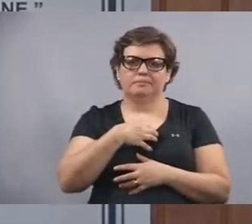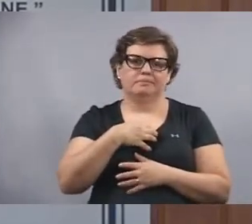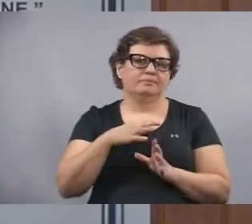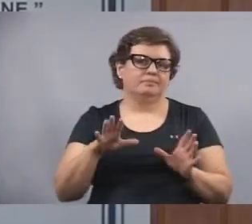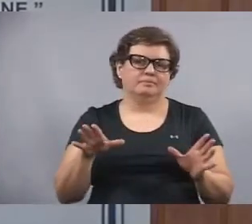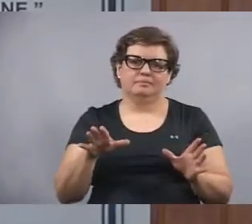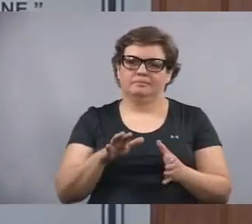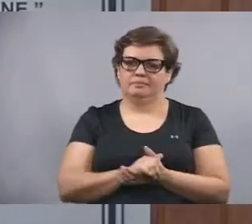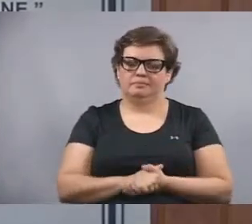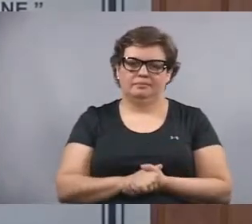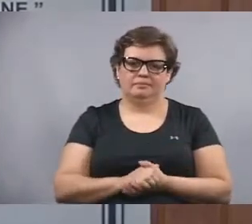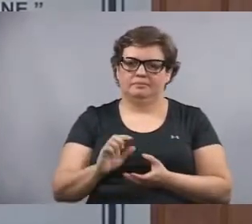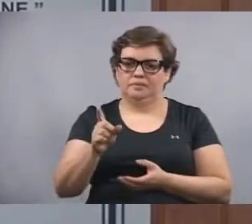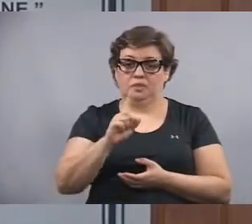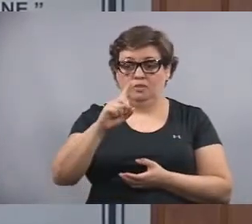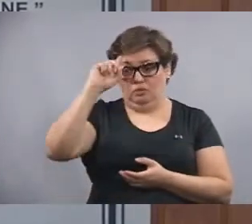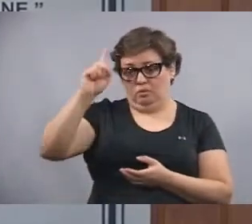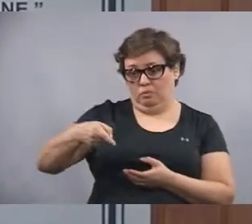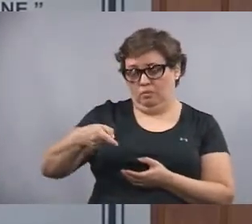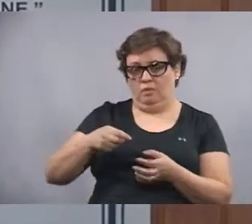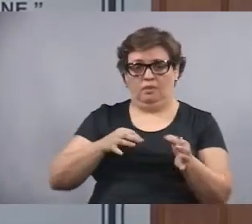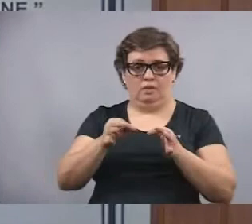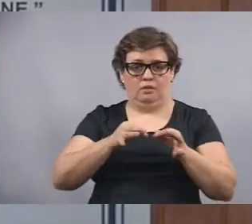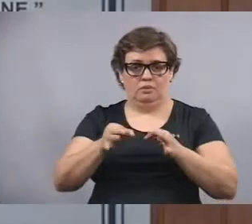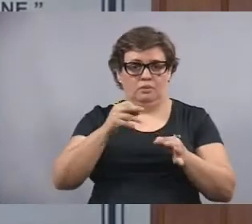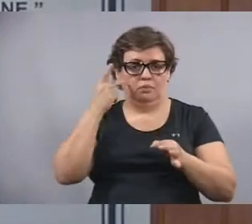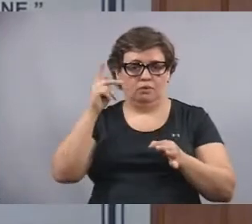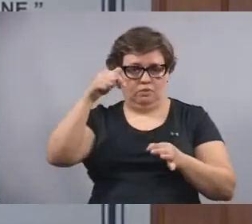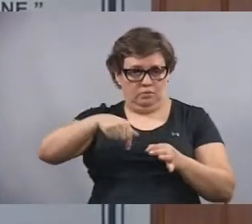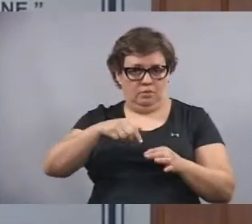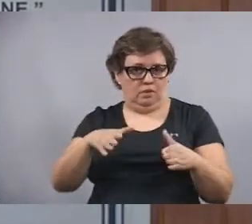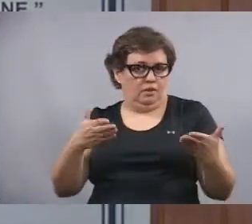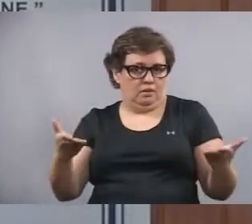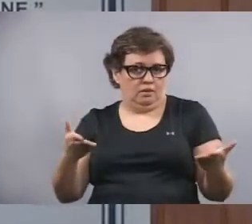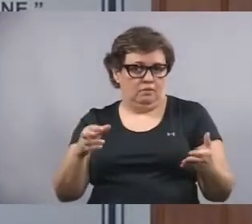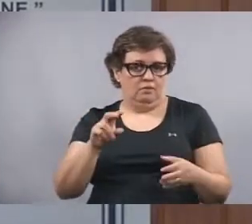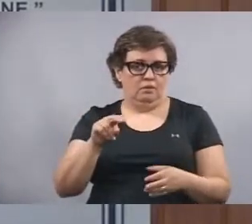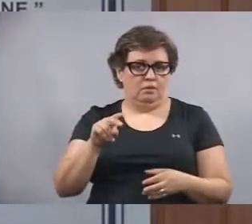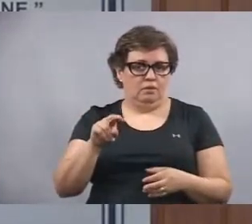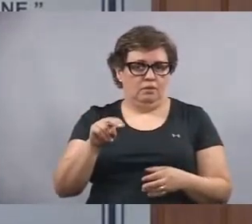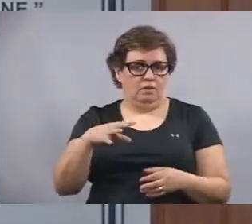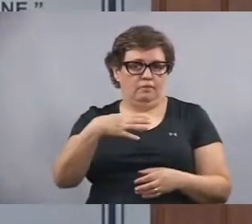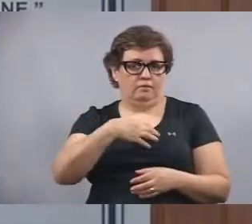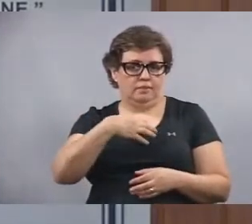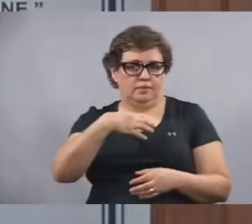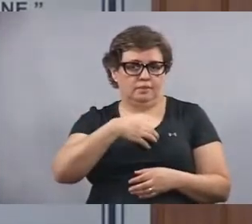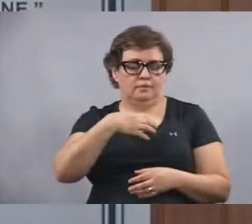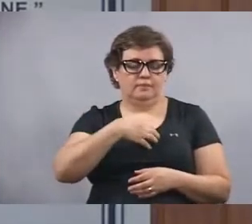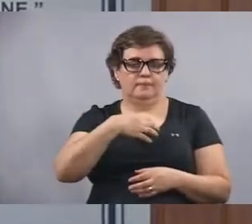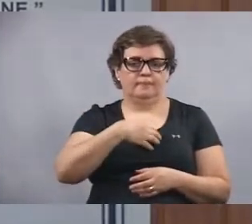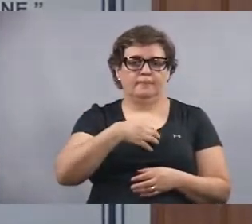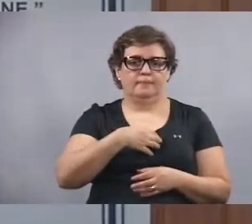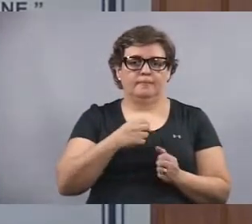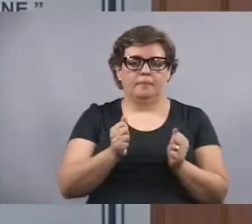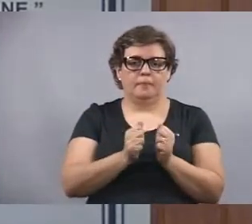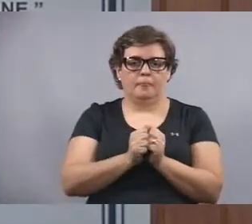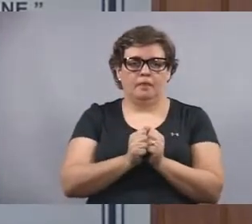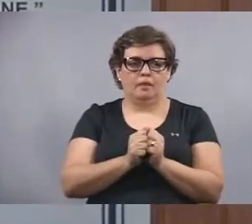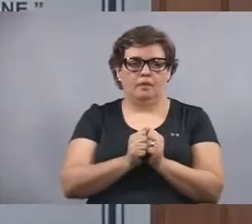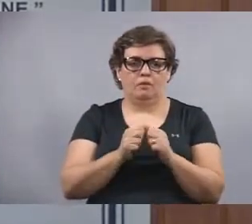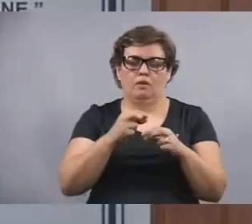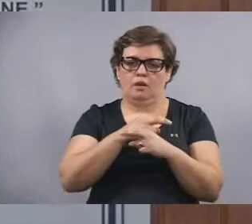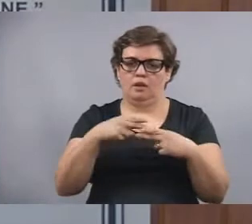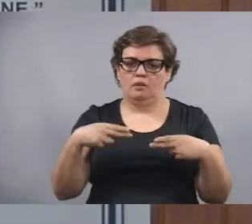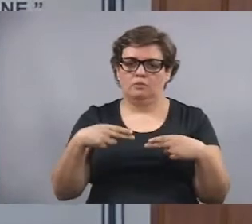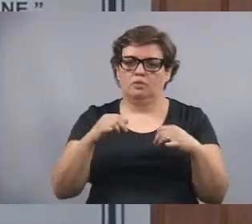sensibilidade, que não tivesse mandado o projeto para a Câmara, então. A mesma sensibilidade com a questão da